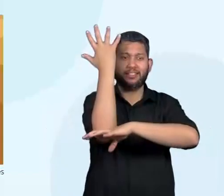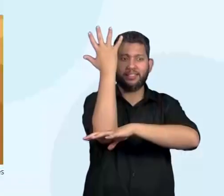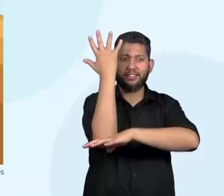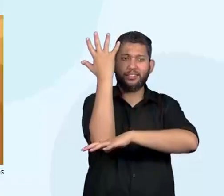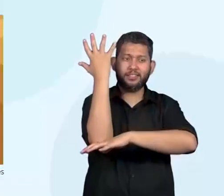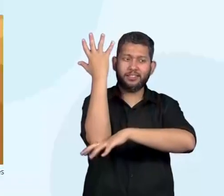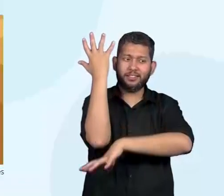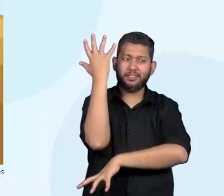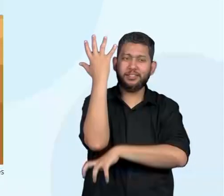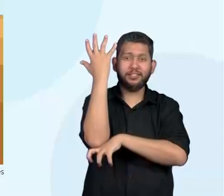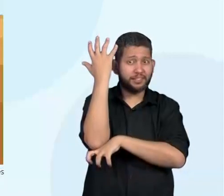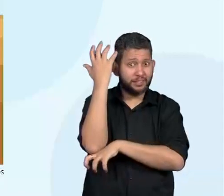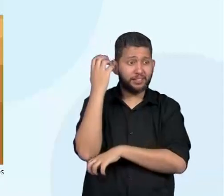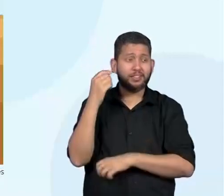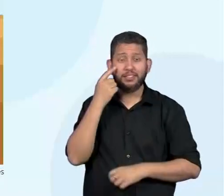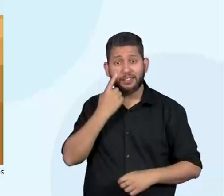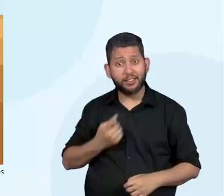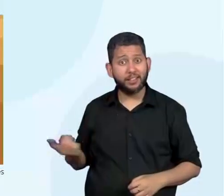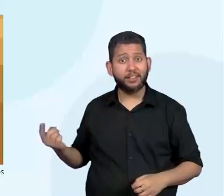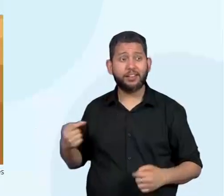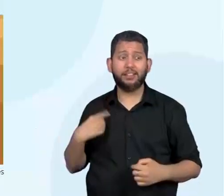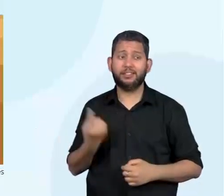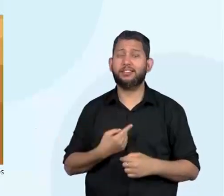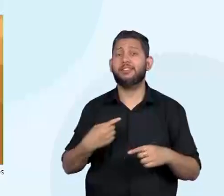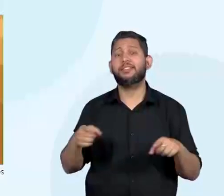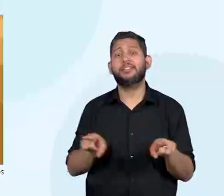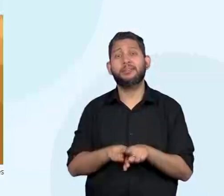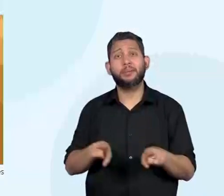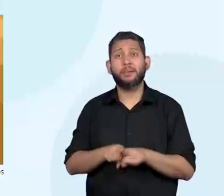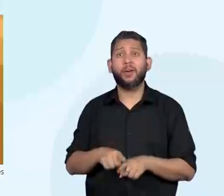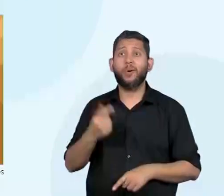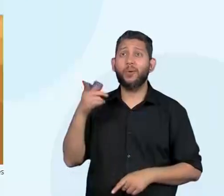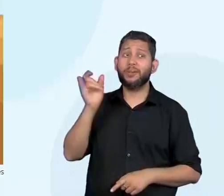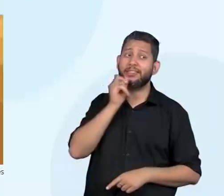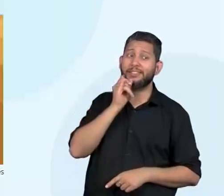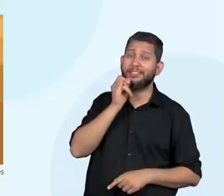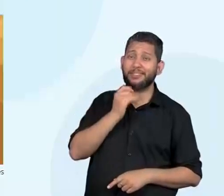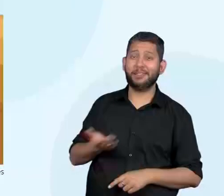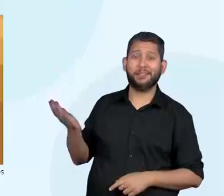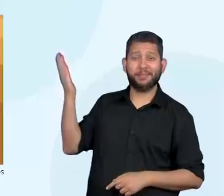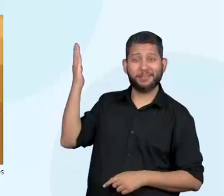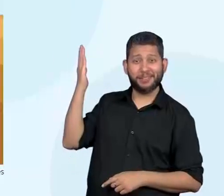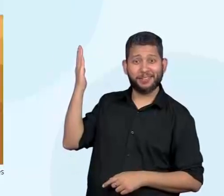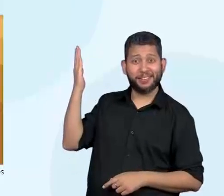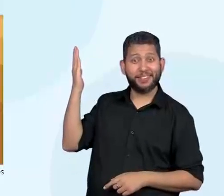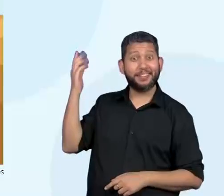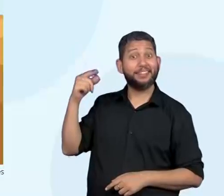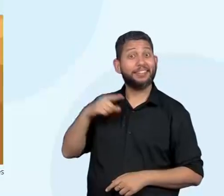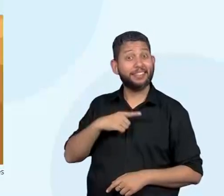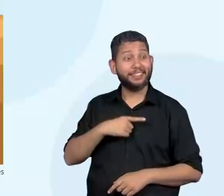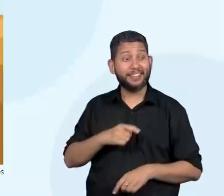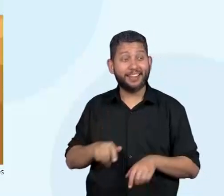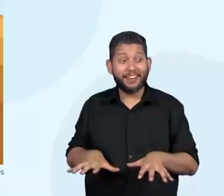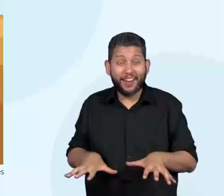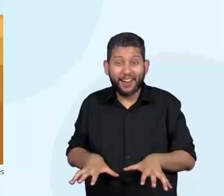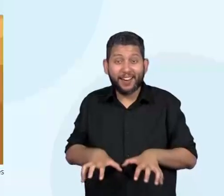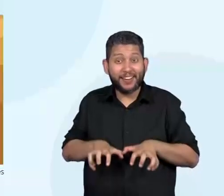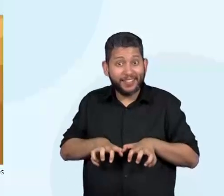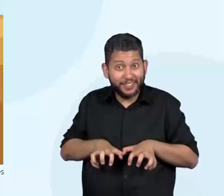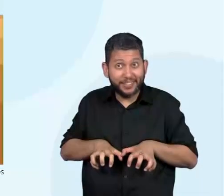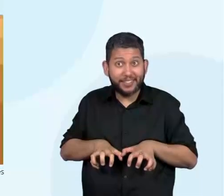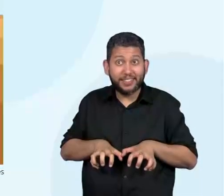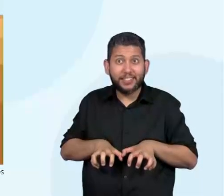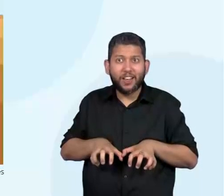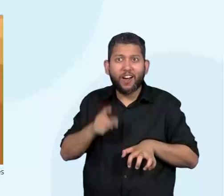É verdade, né? E aí a gente também tem um outro exemplo, né, ali embaixo, né, onde a gente tem uma raiz que se